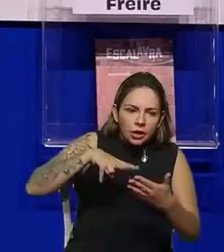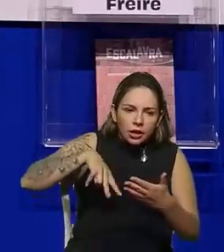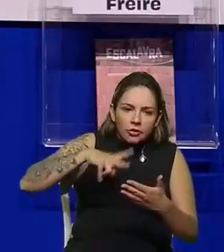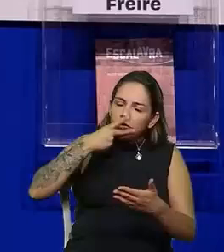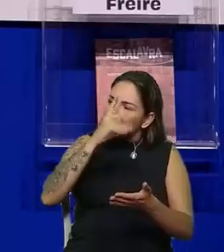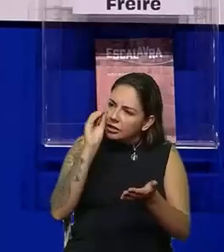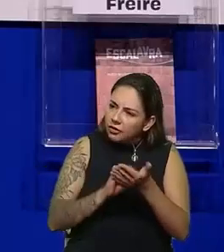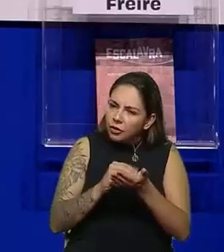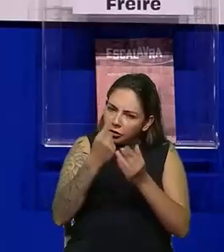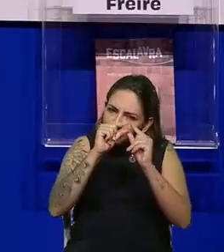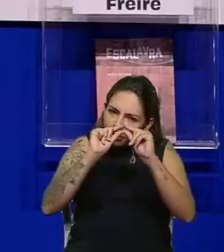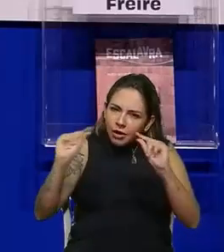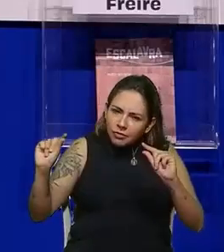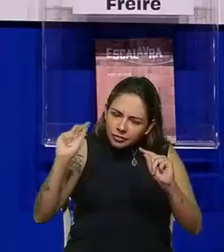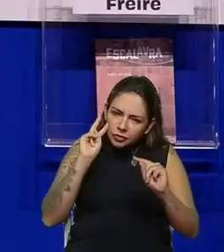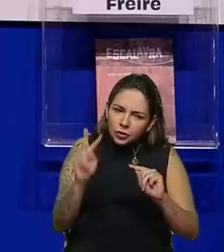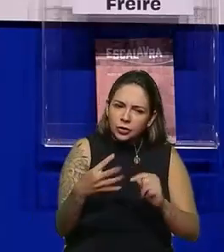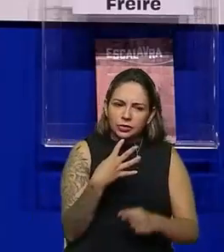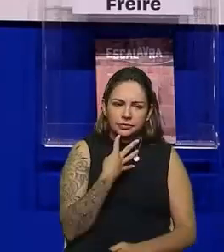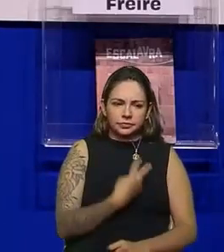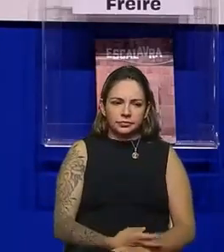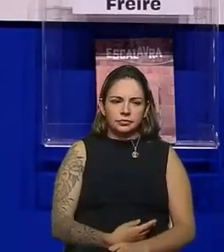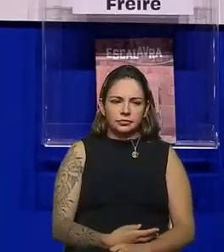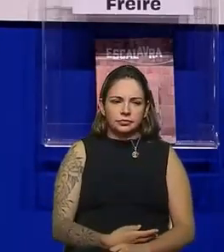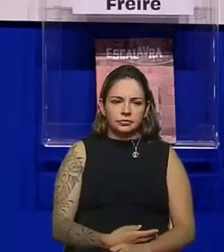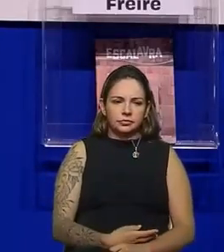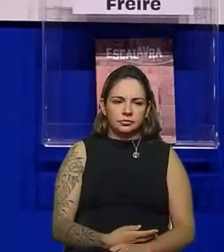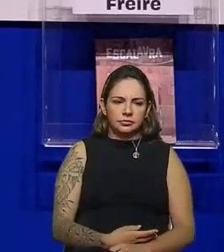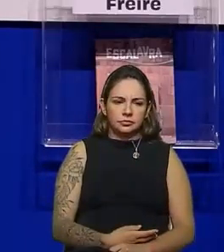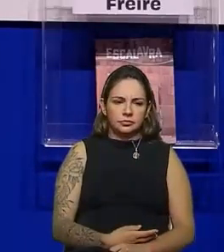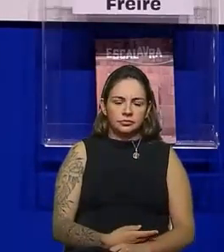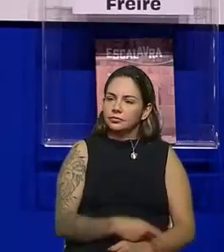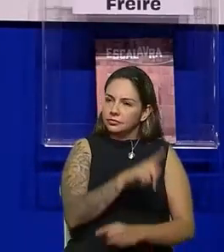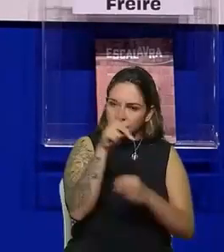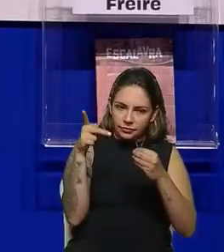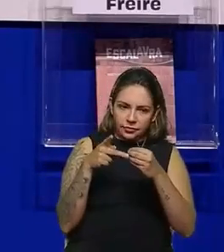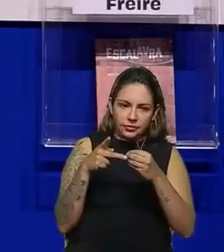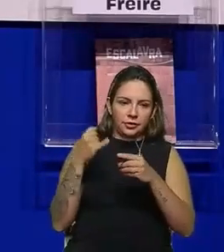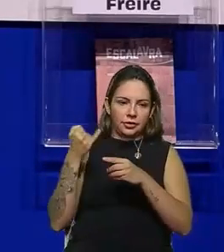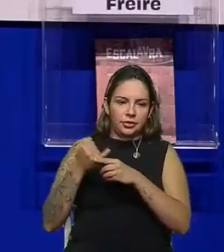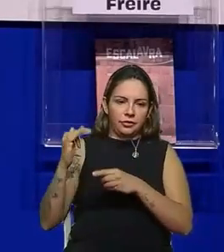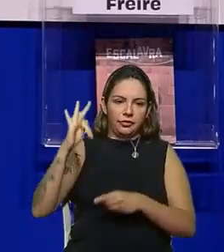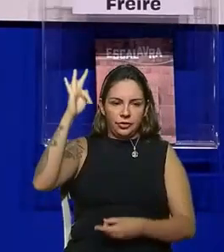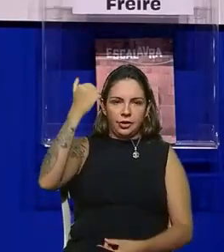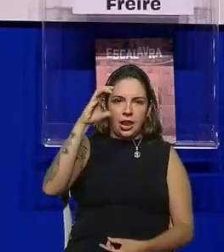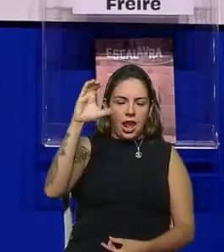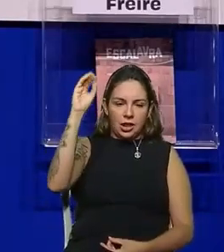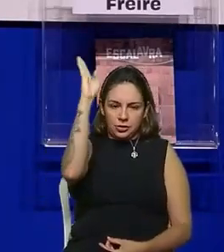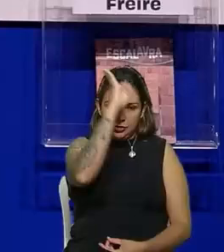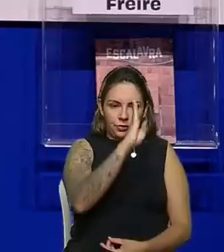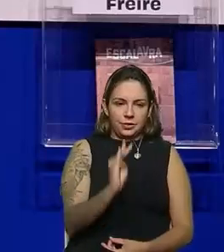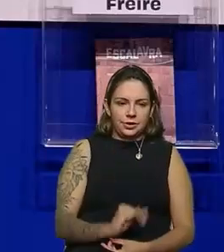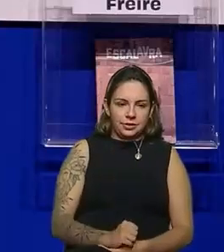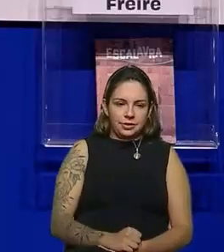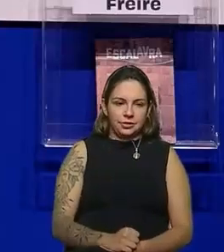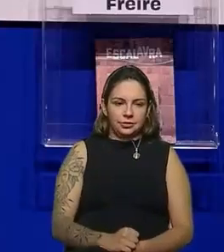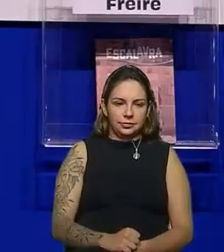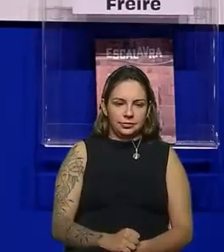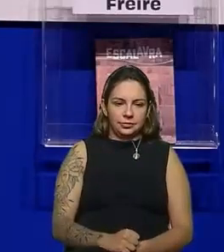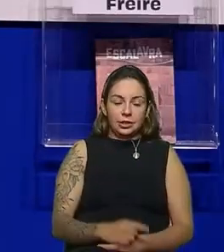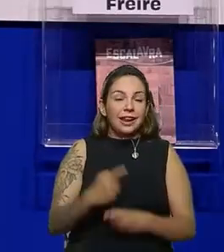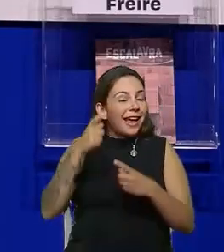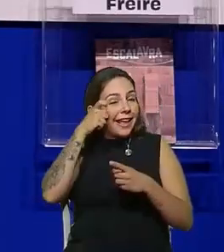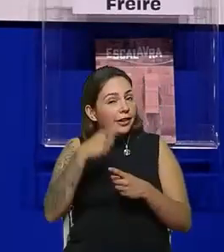está faltando aqui um verso. Aí o Pedro disse: qual? Esta pedra de ferro, futuro aço do Brasil. E isso é muito